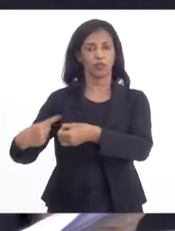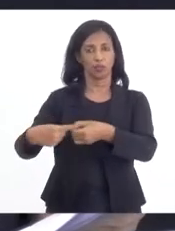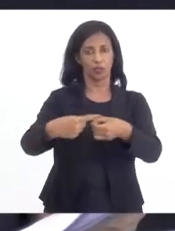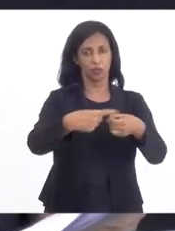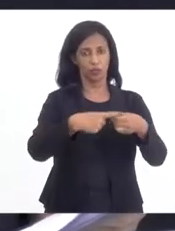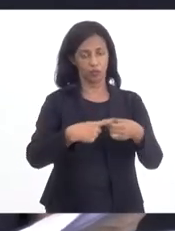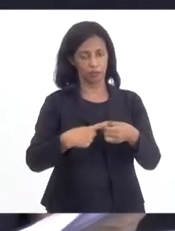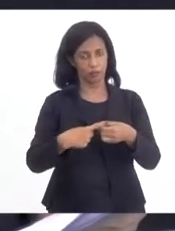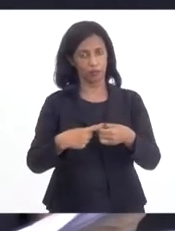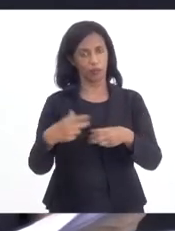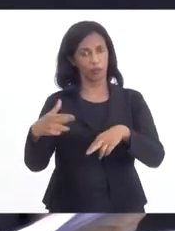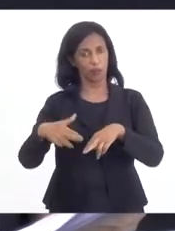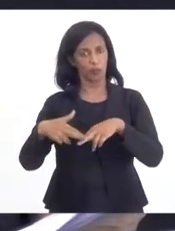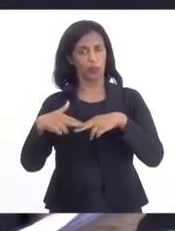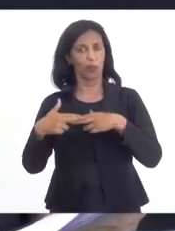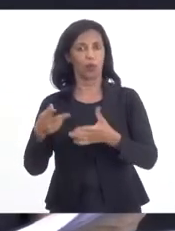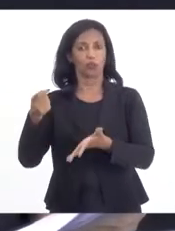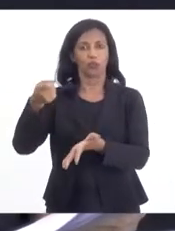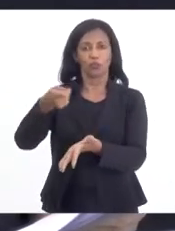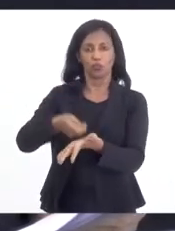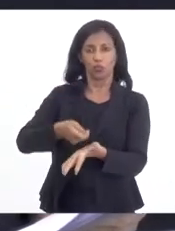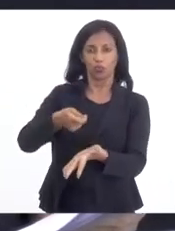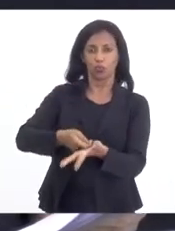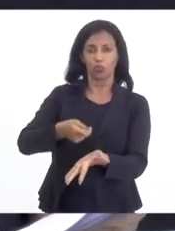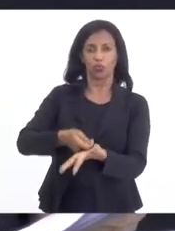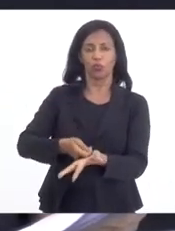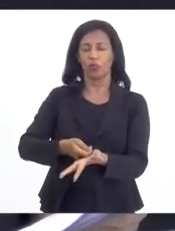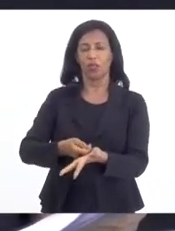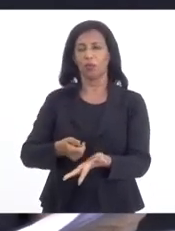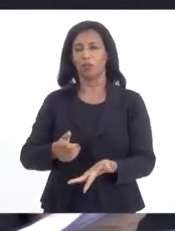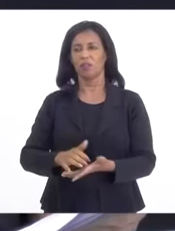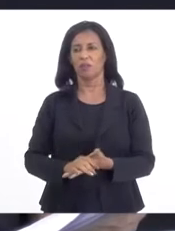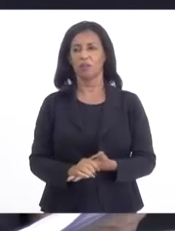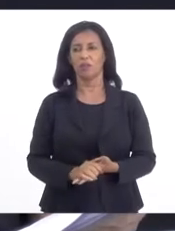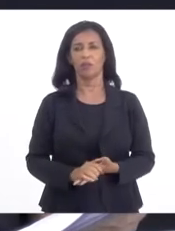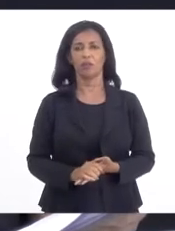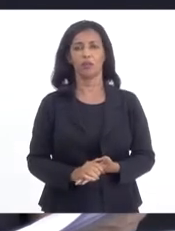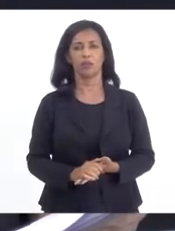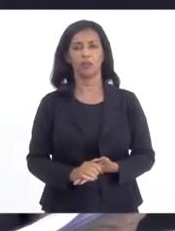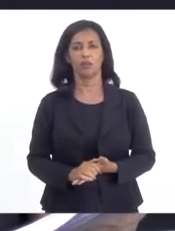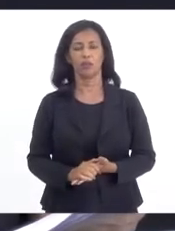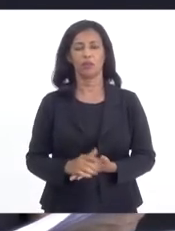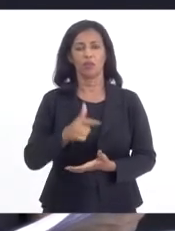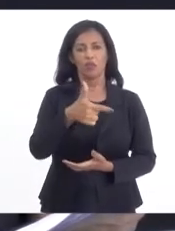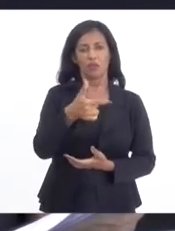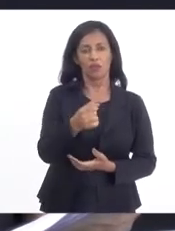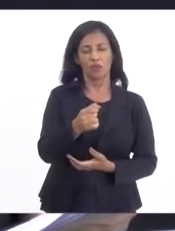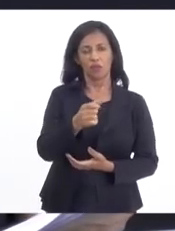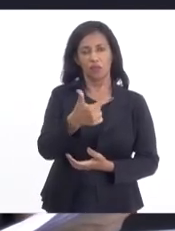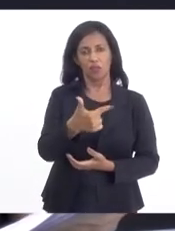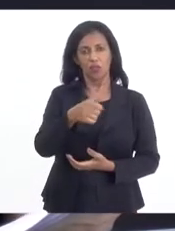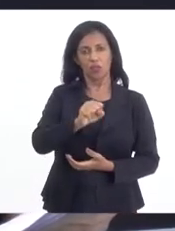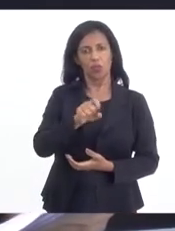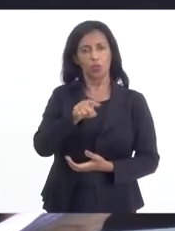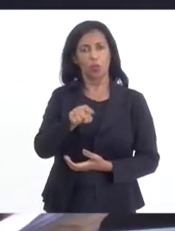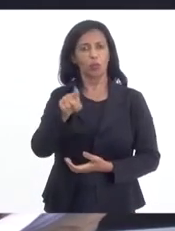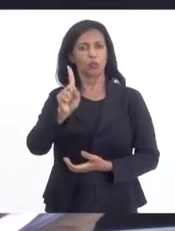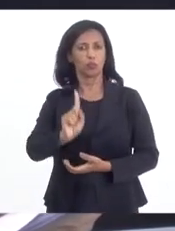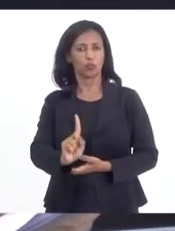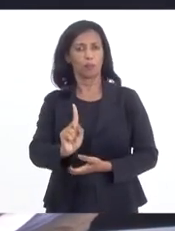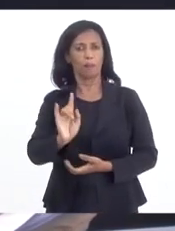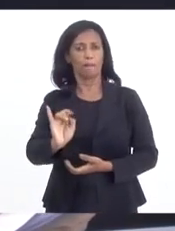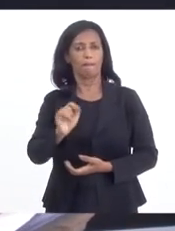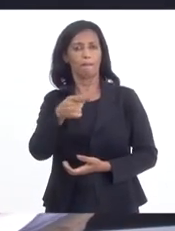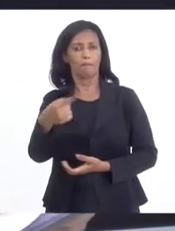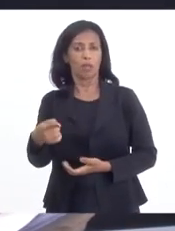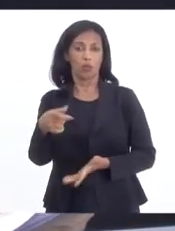por força de dever constitucional de 28,1 bilhões de reais.